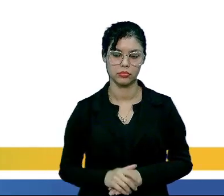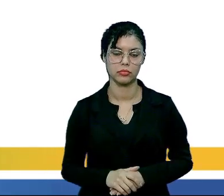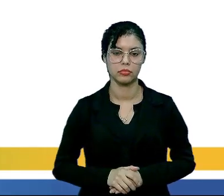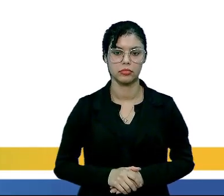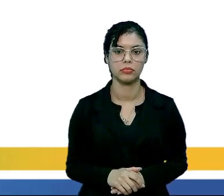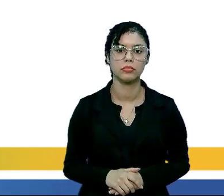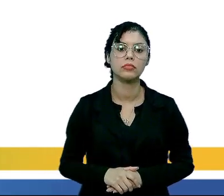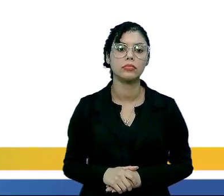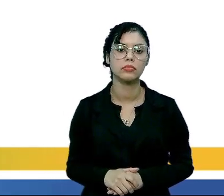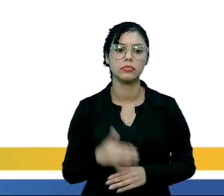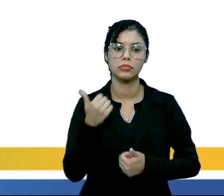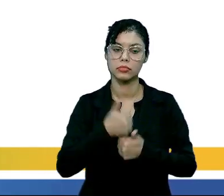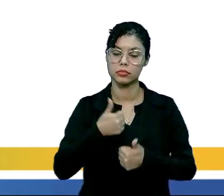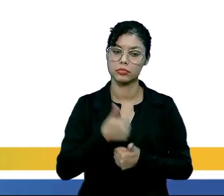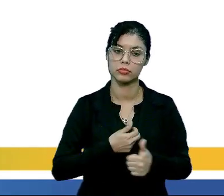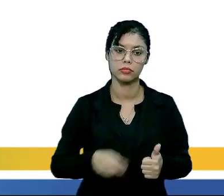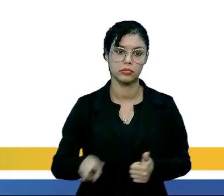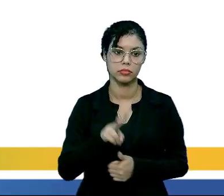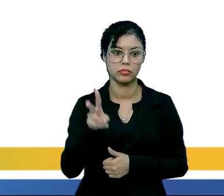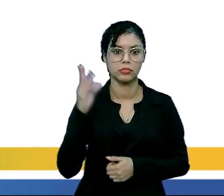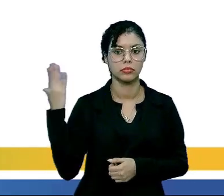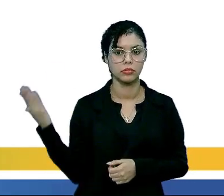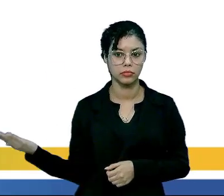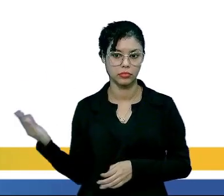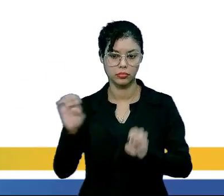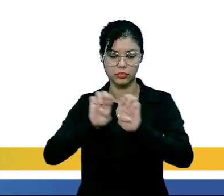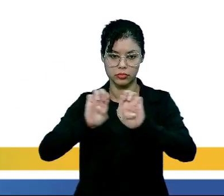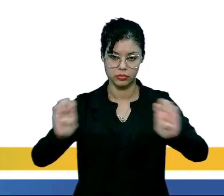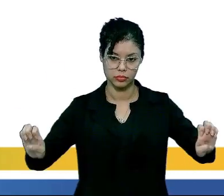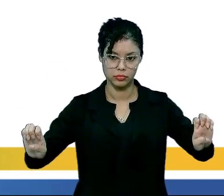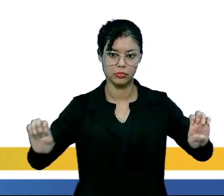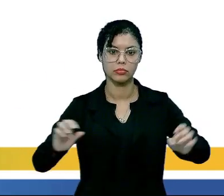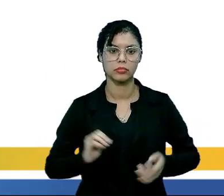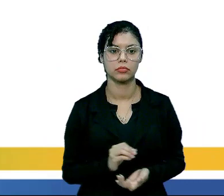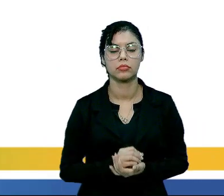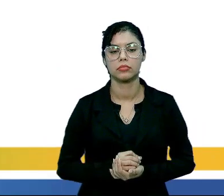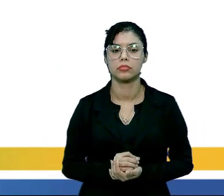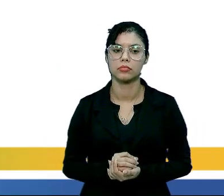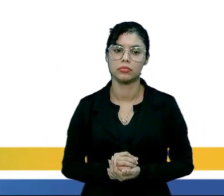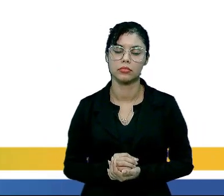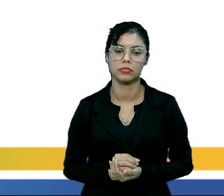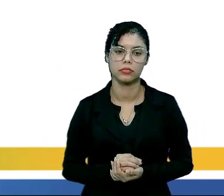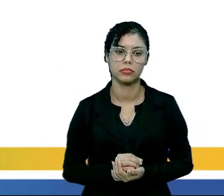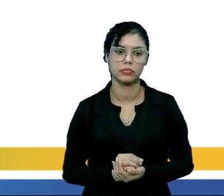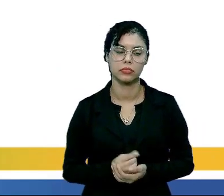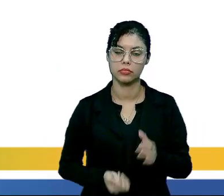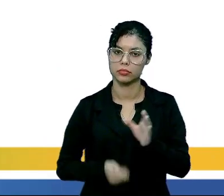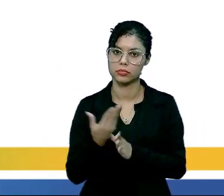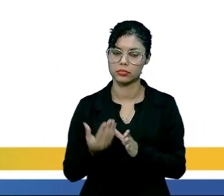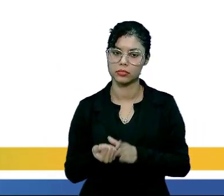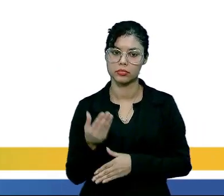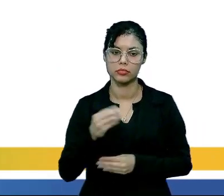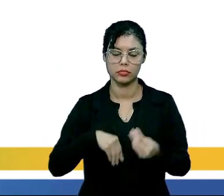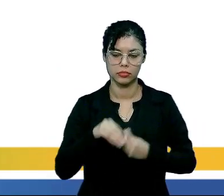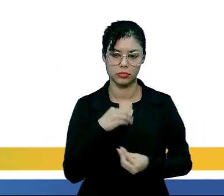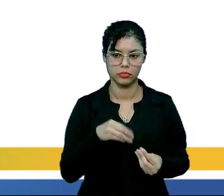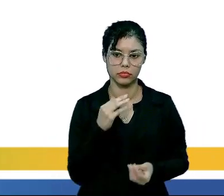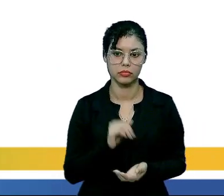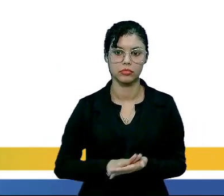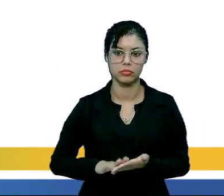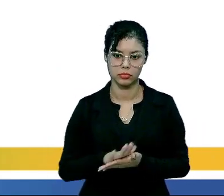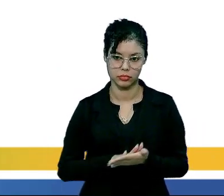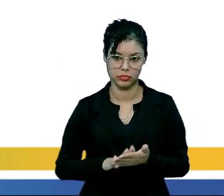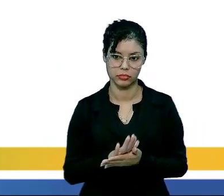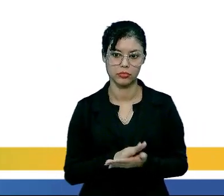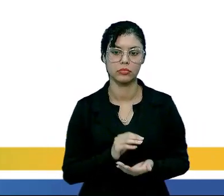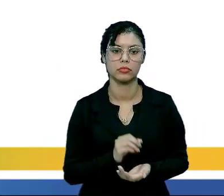também. Substituindo esses valores na constante de equilíbrio, lembrando que Kc, a constante de equilíbrio, são produtos sobre reagente, não está elevado